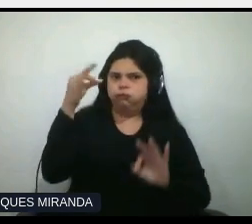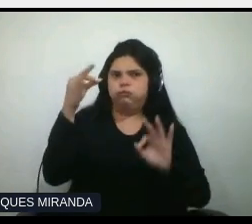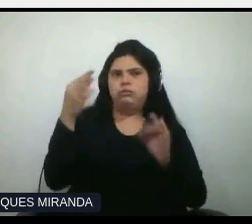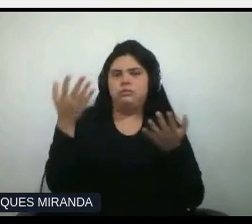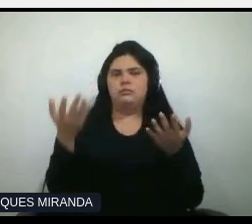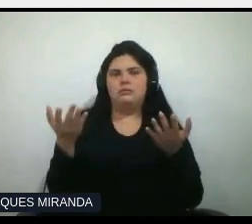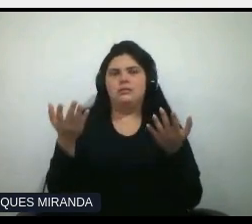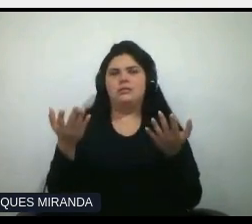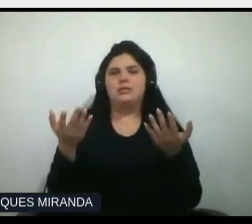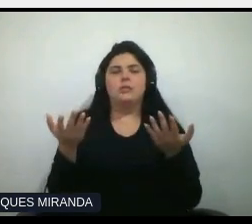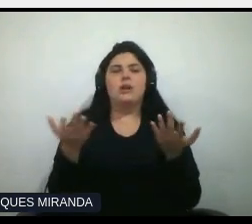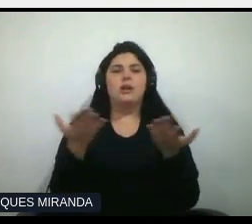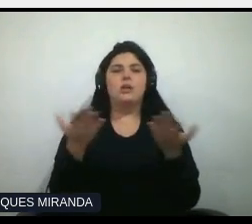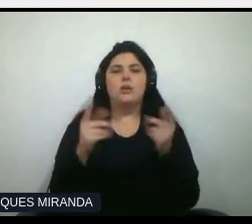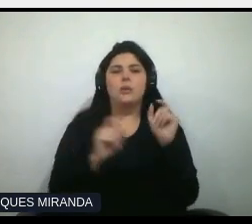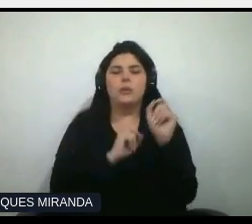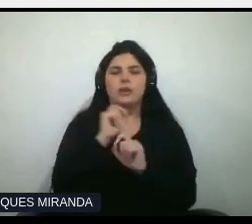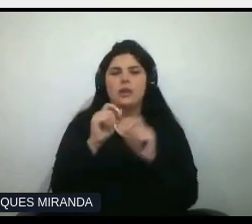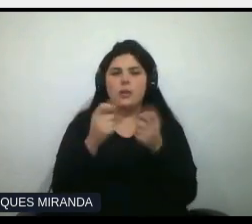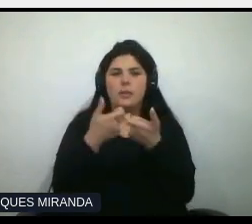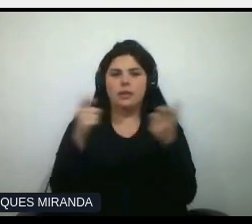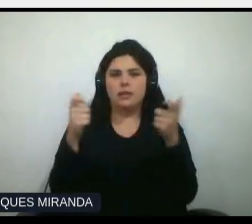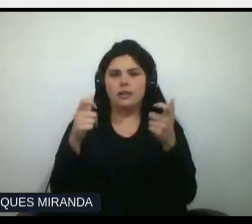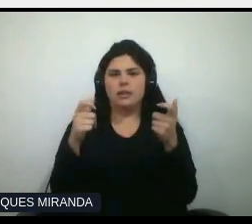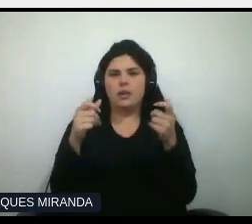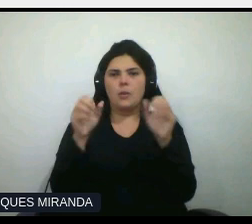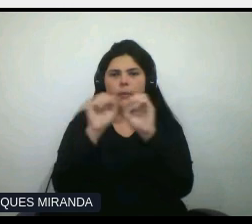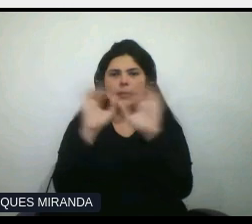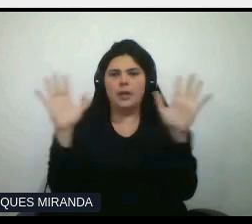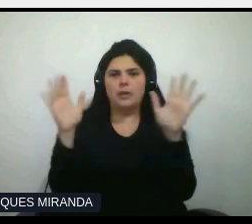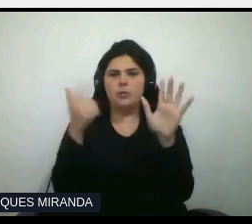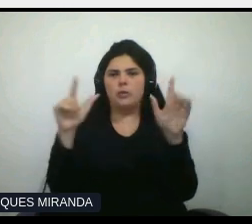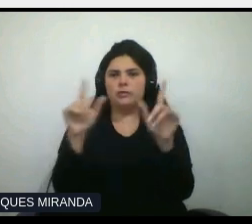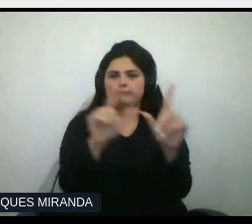Pessoal, deixa eu só aumentar um pouquinho o brilho do meu outro monitor.